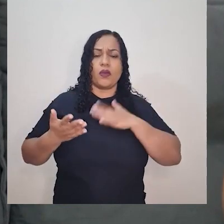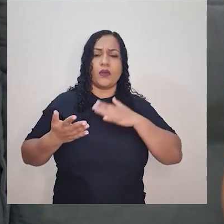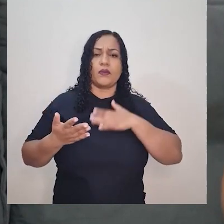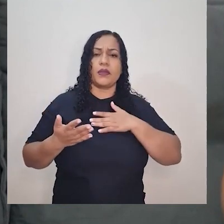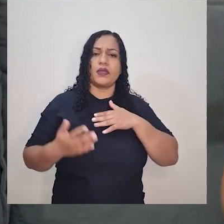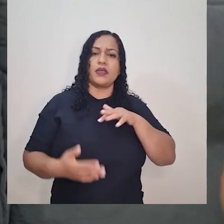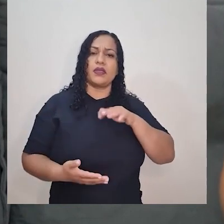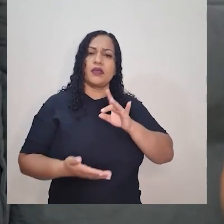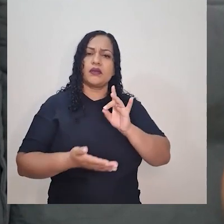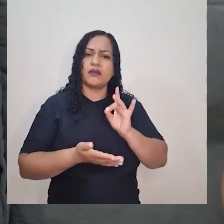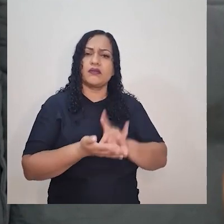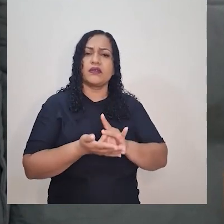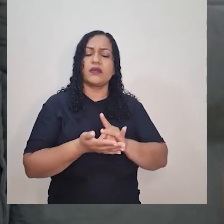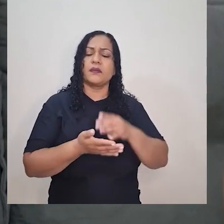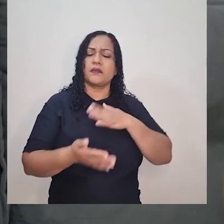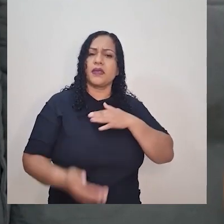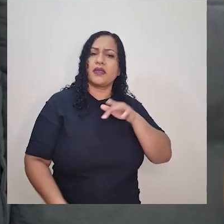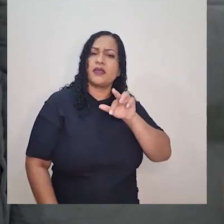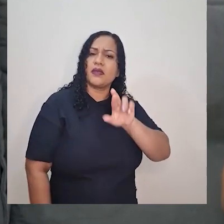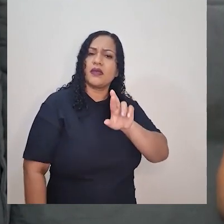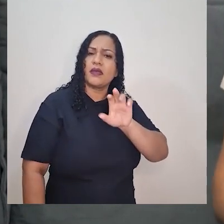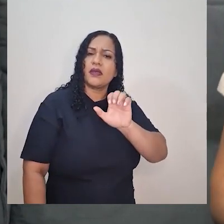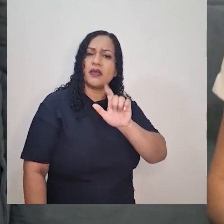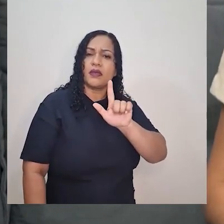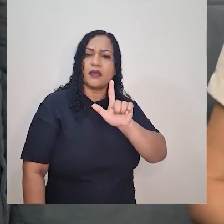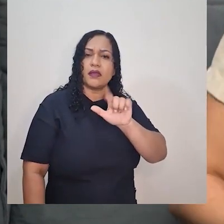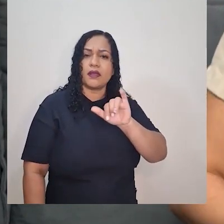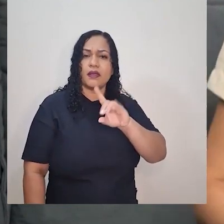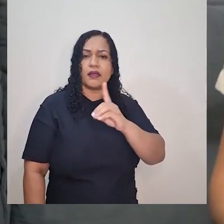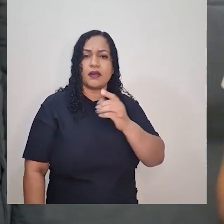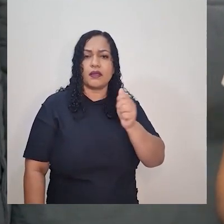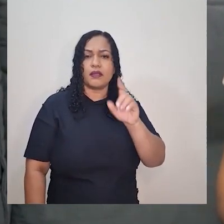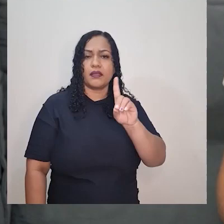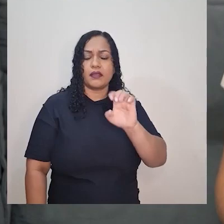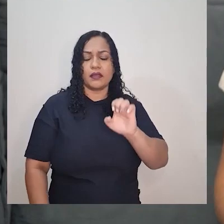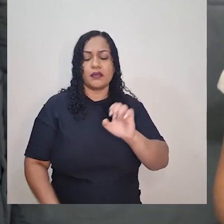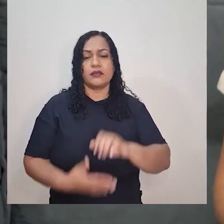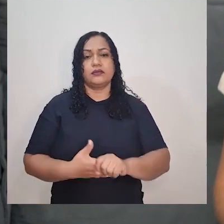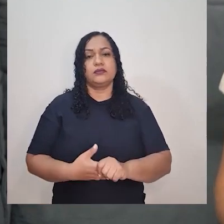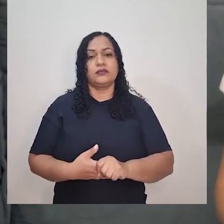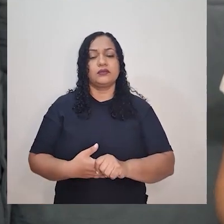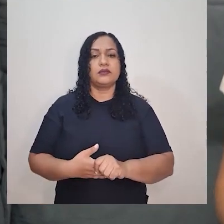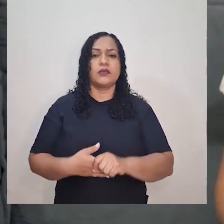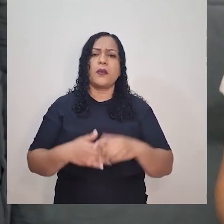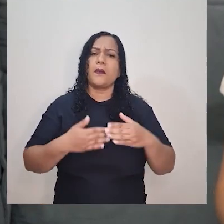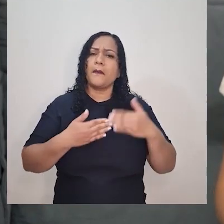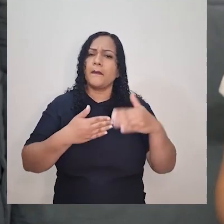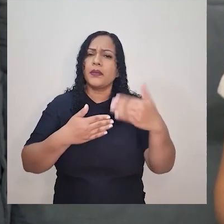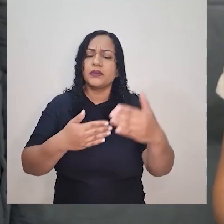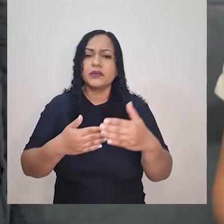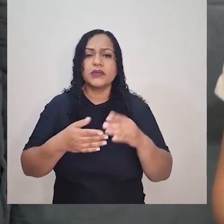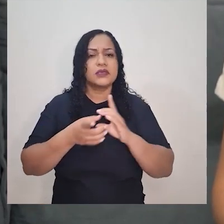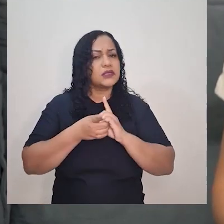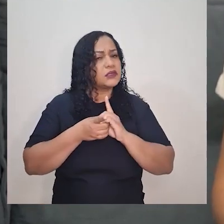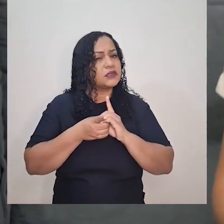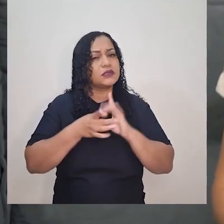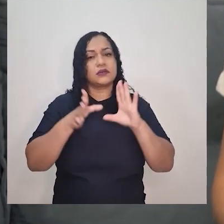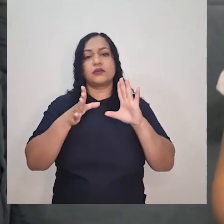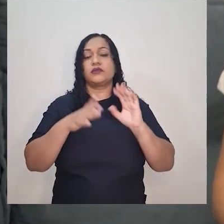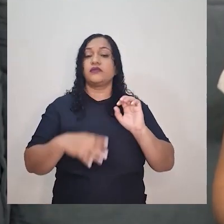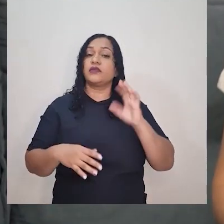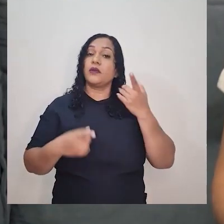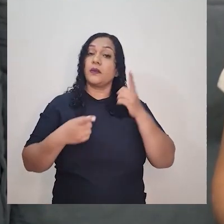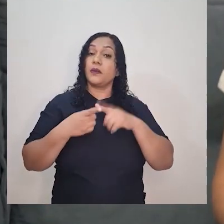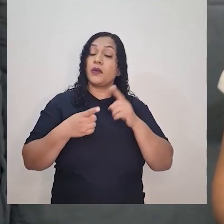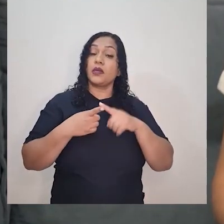a partir do momento que eu faço isso, o processo de coletividade, o processo de democratização, ele vai acontecer, porque